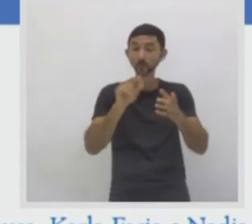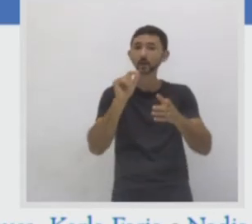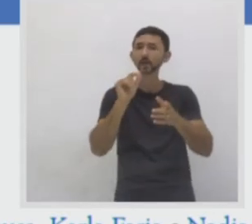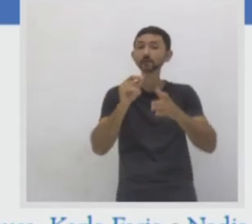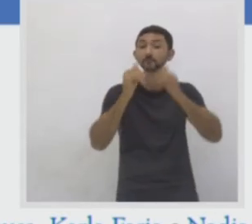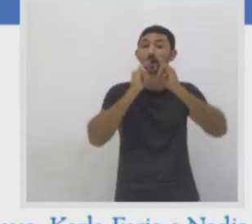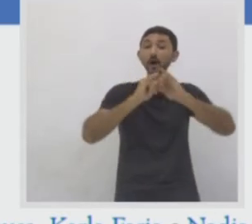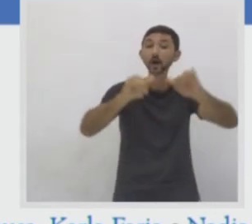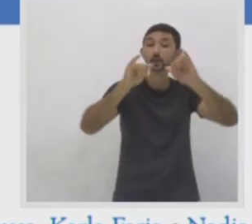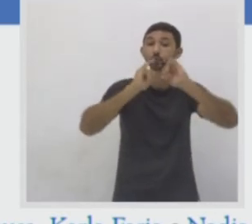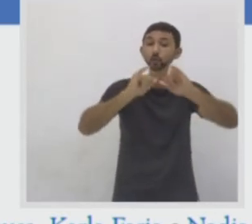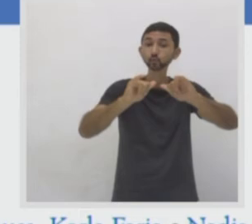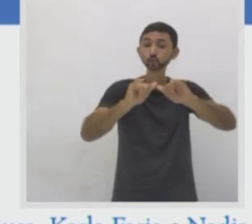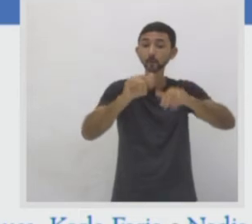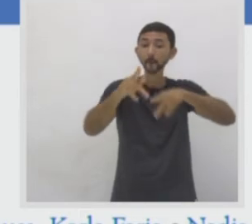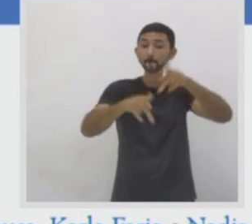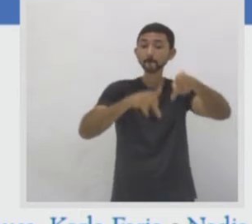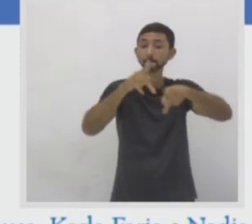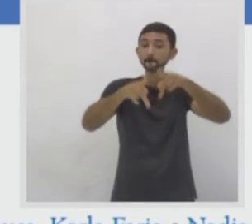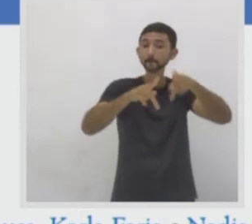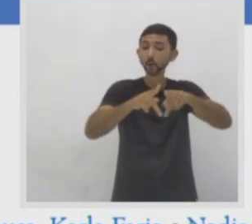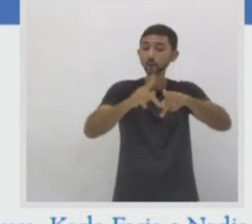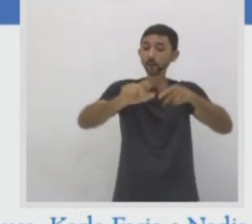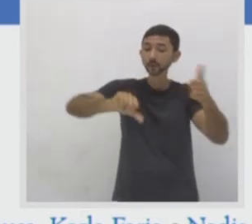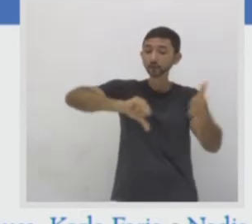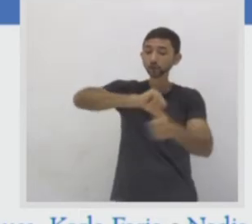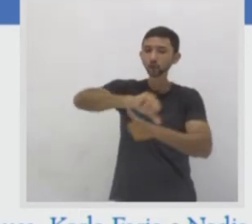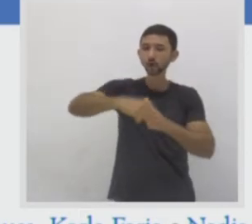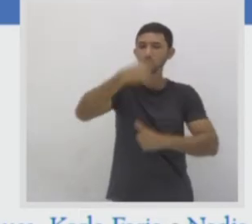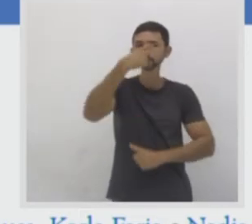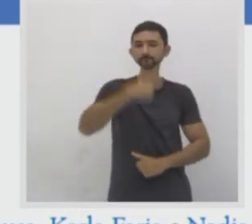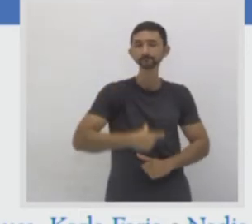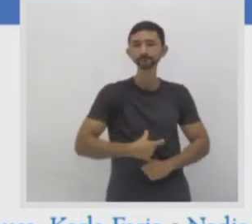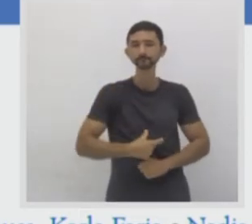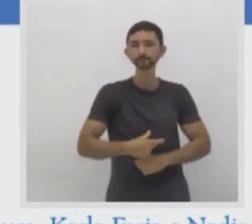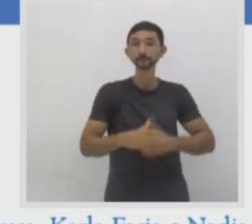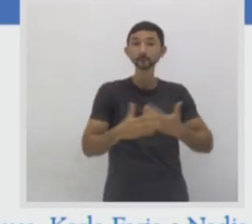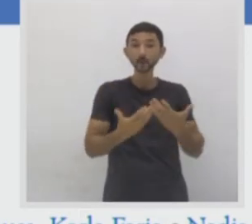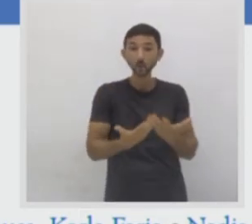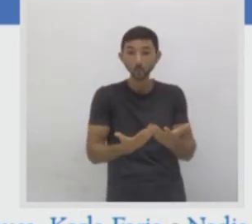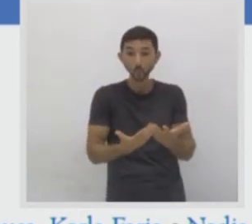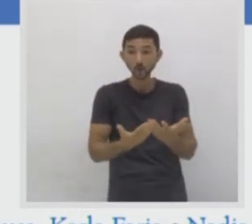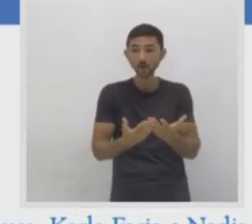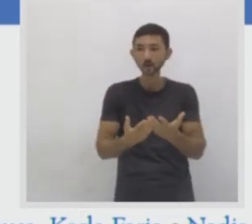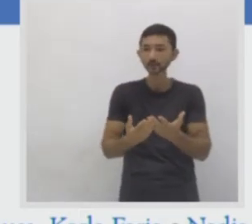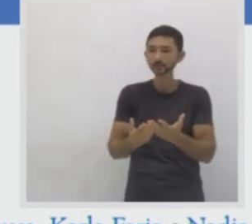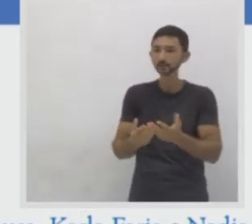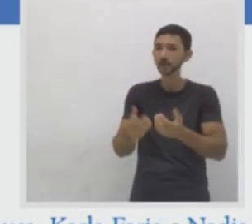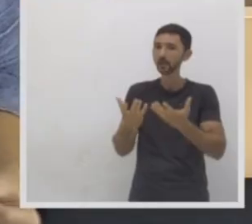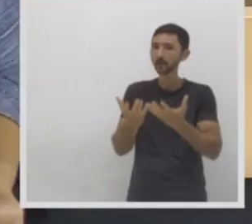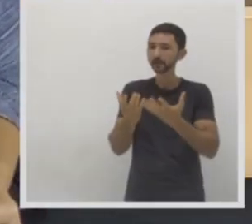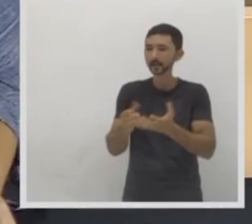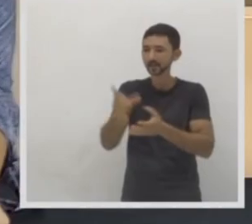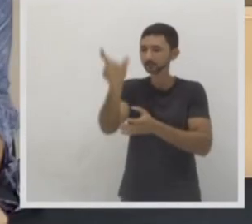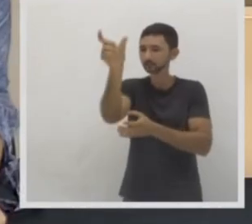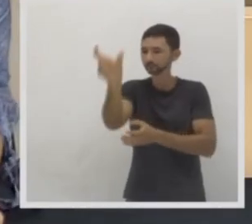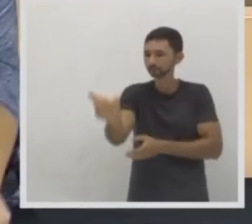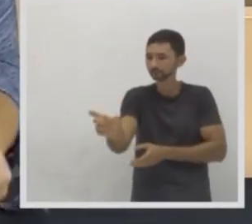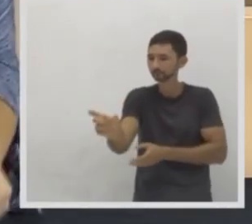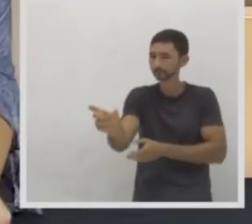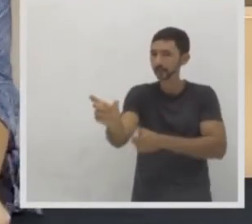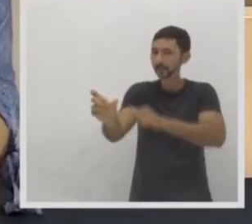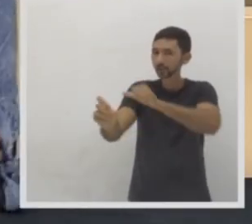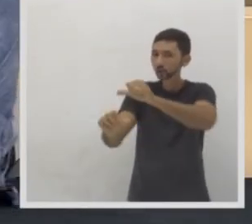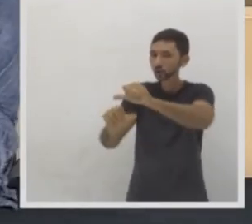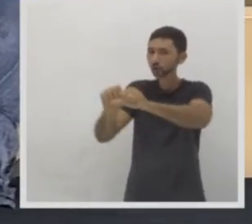e levá-la a uma mudança de comportamento. Então, quando eu quero que alguém faça algo ou mude seu